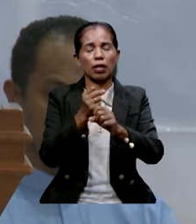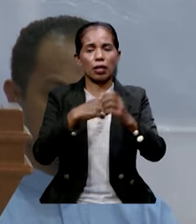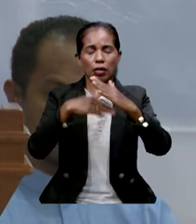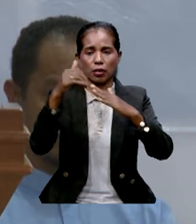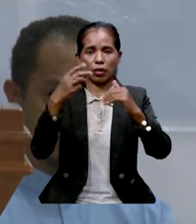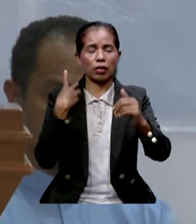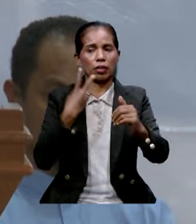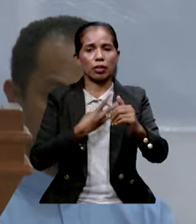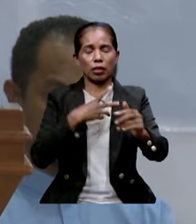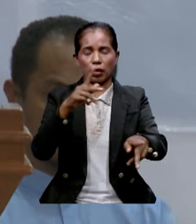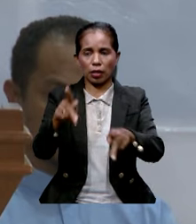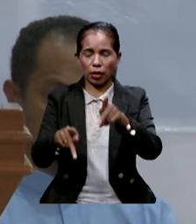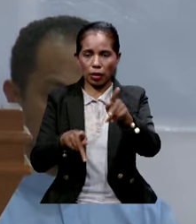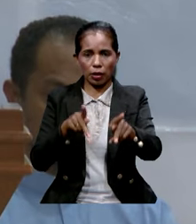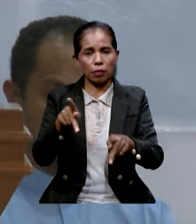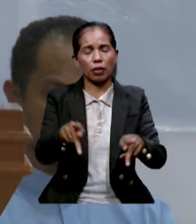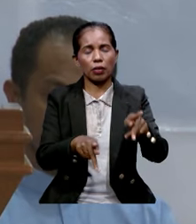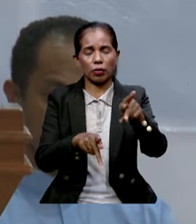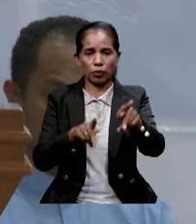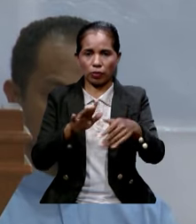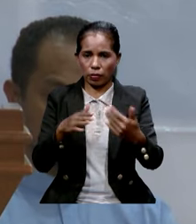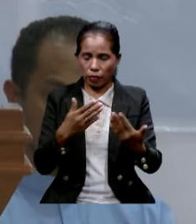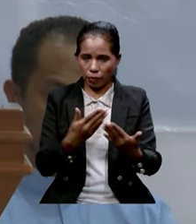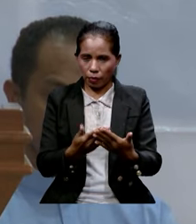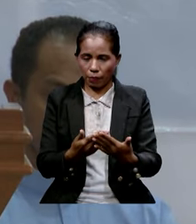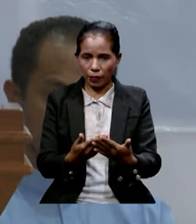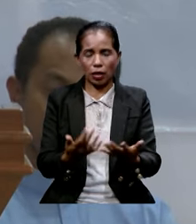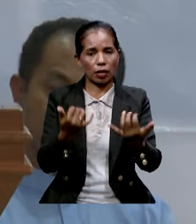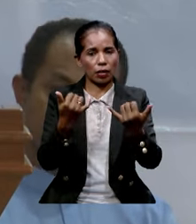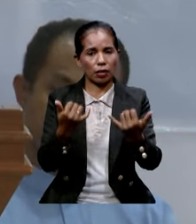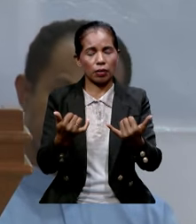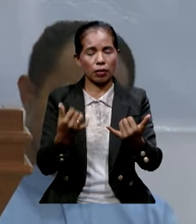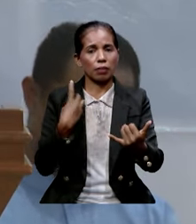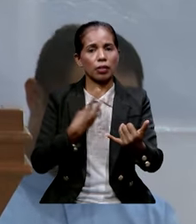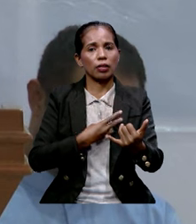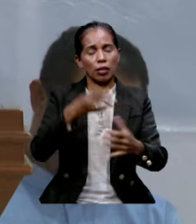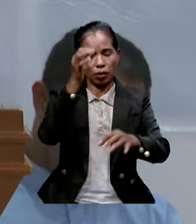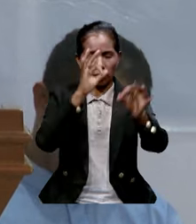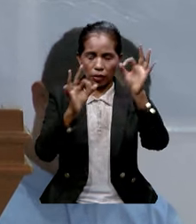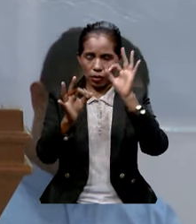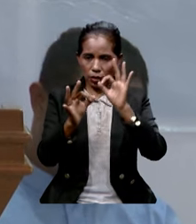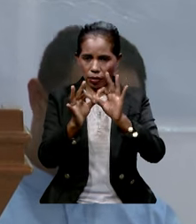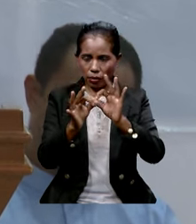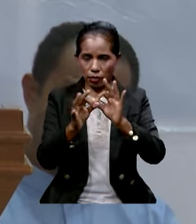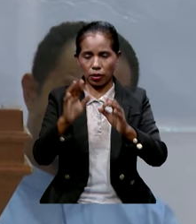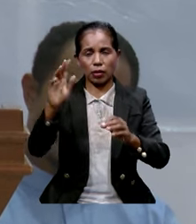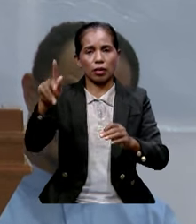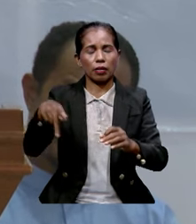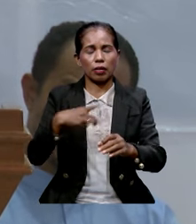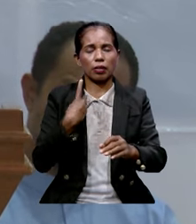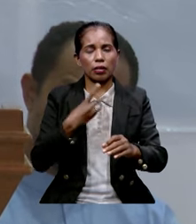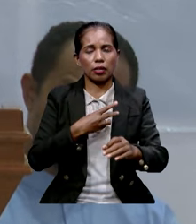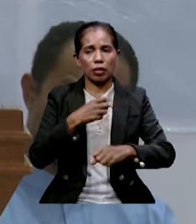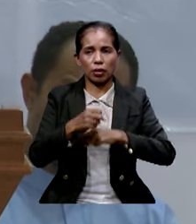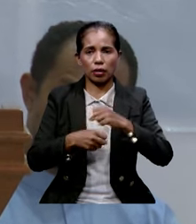nossa comunidade eclesial e civil, na vivência da nossa fé e na purificação da